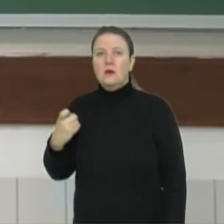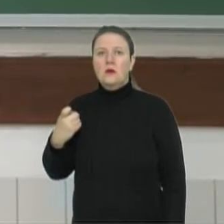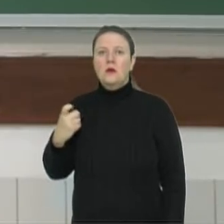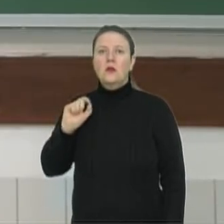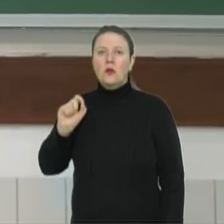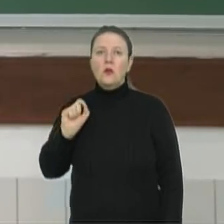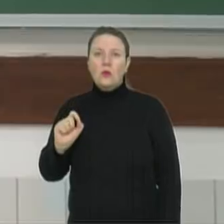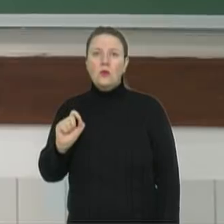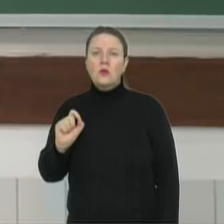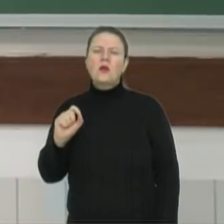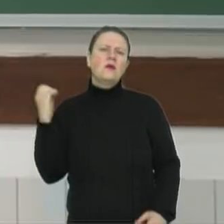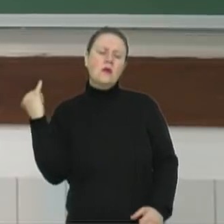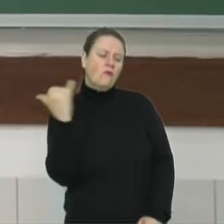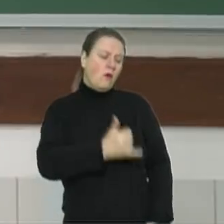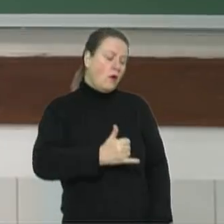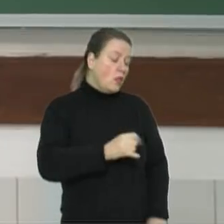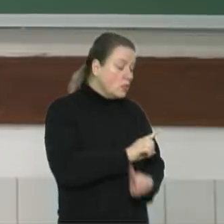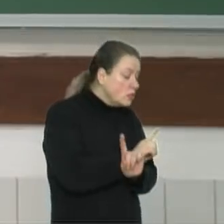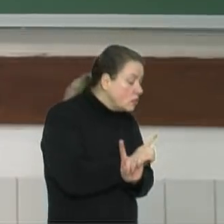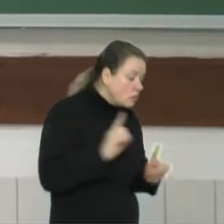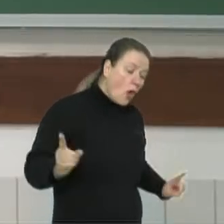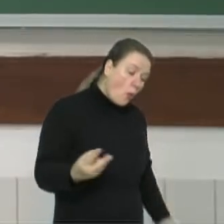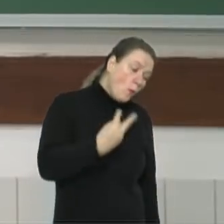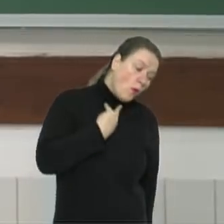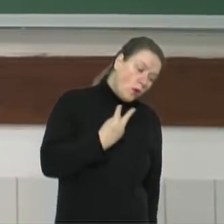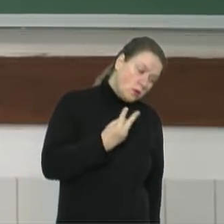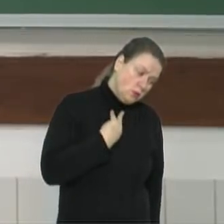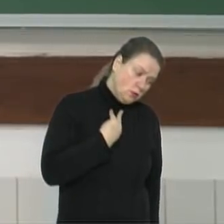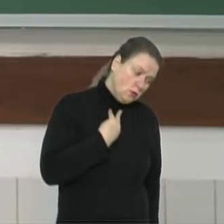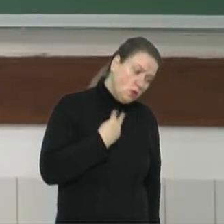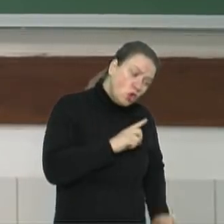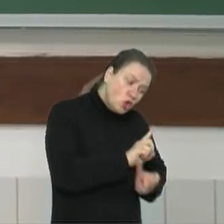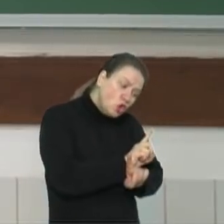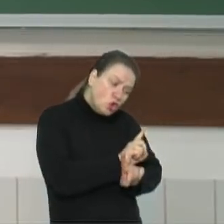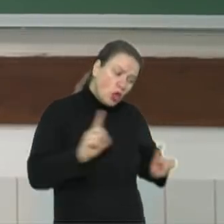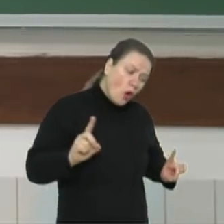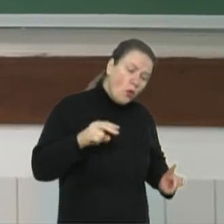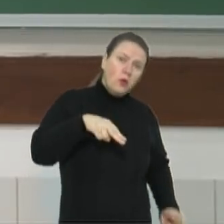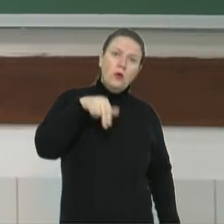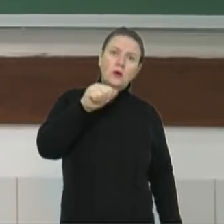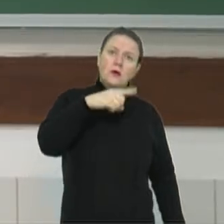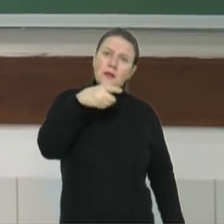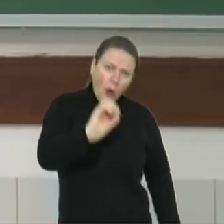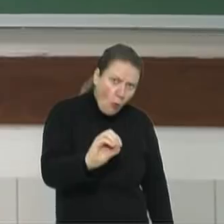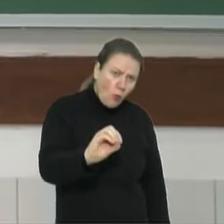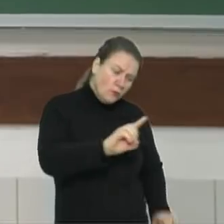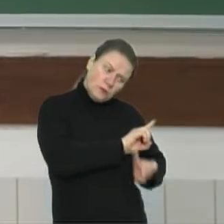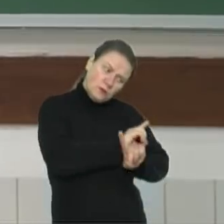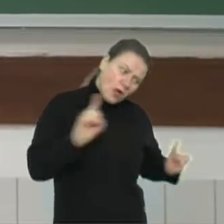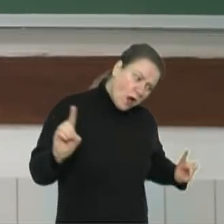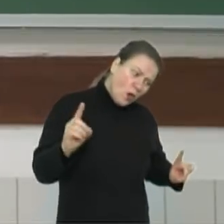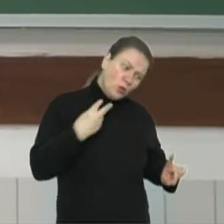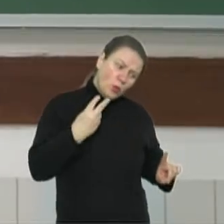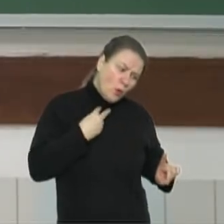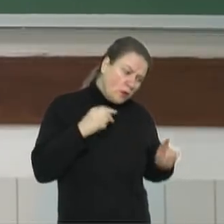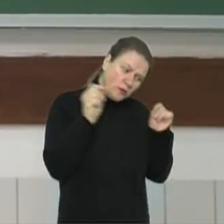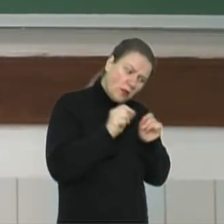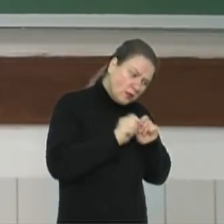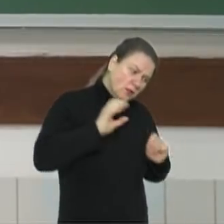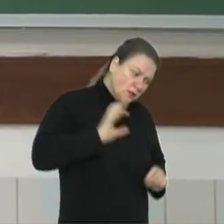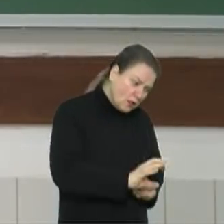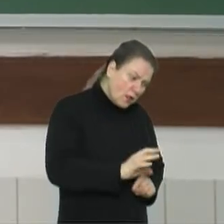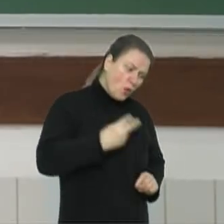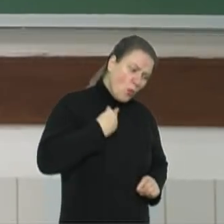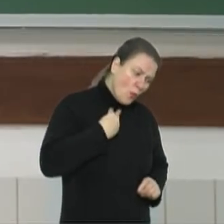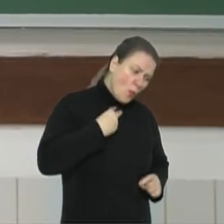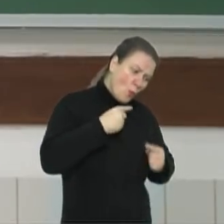para a criança muitas vezes é não. Talvez a palavra que a criança mais escute, né? Não vai fazer, não deve, não quero que faça, não pode,